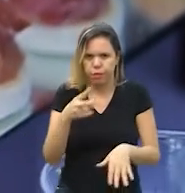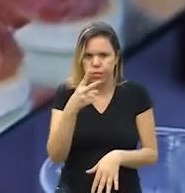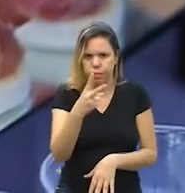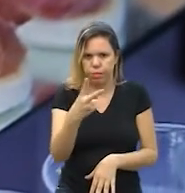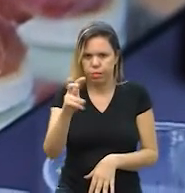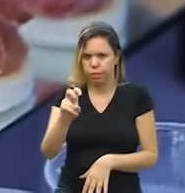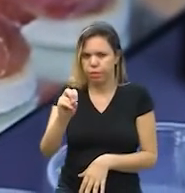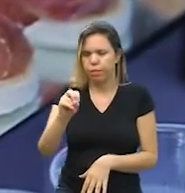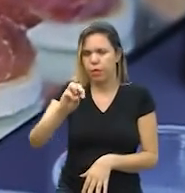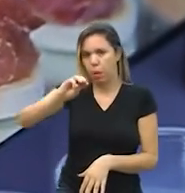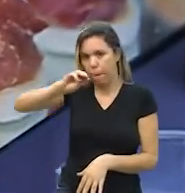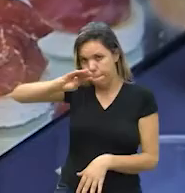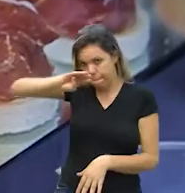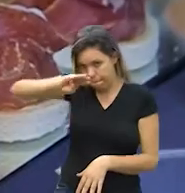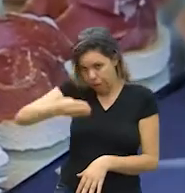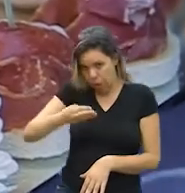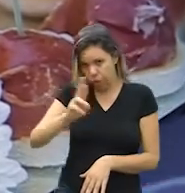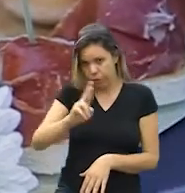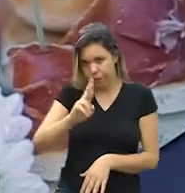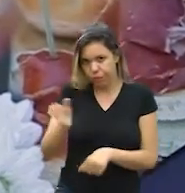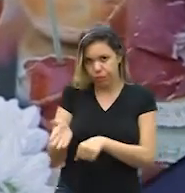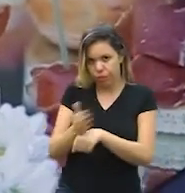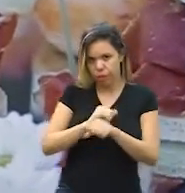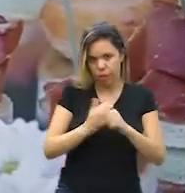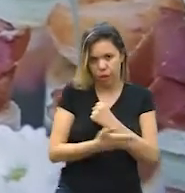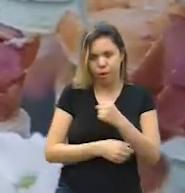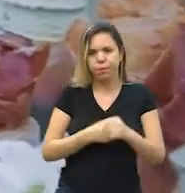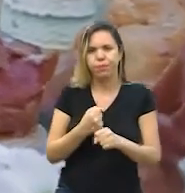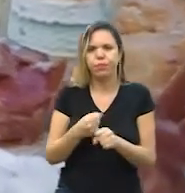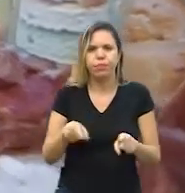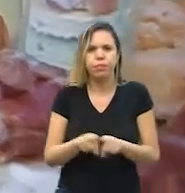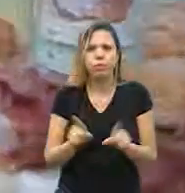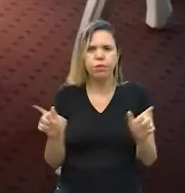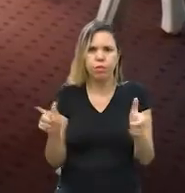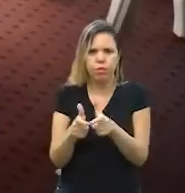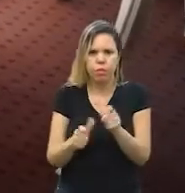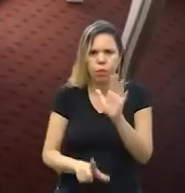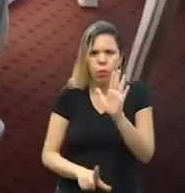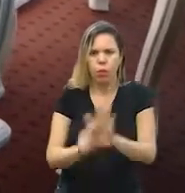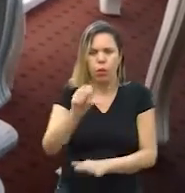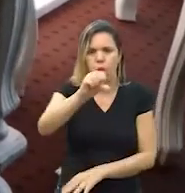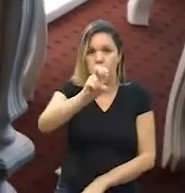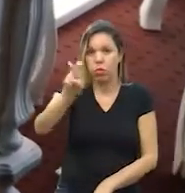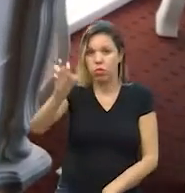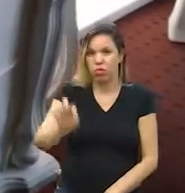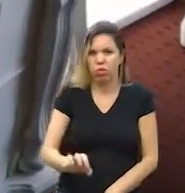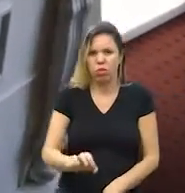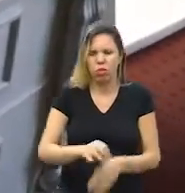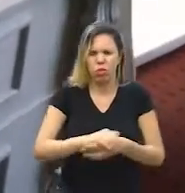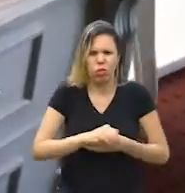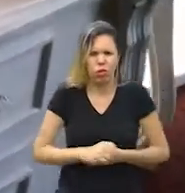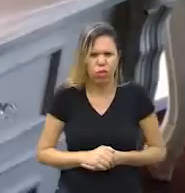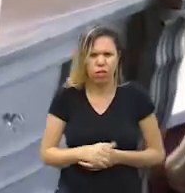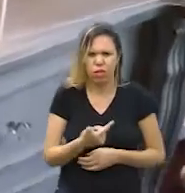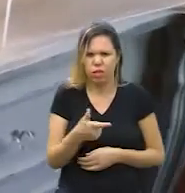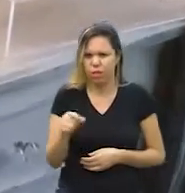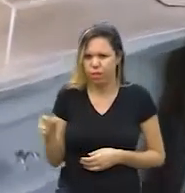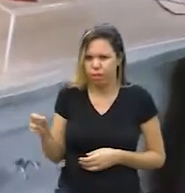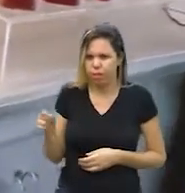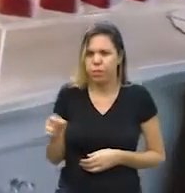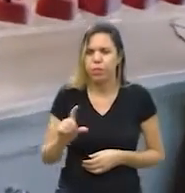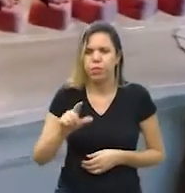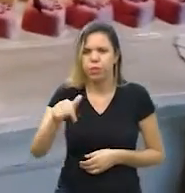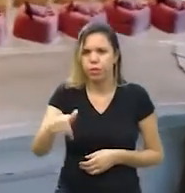que movimentava 250 bilhões de reais por ano antes da pandemia teve queda de faturamento de 95%